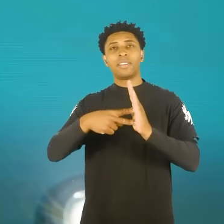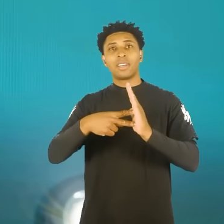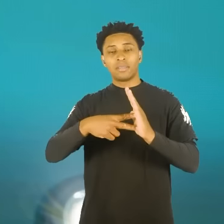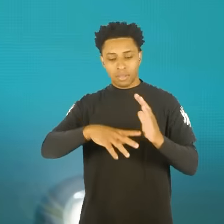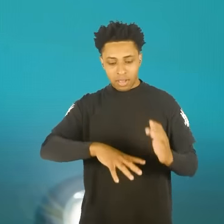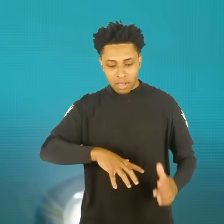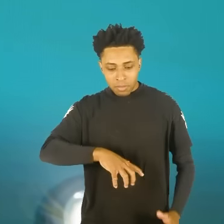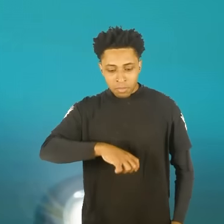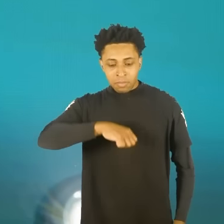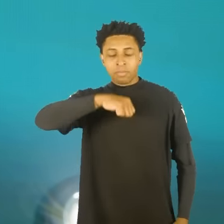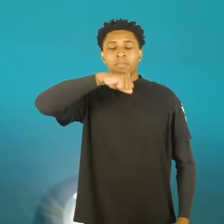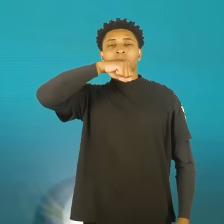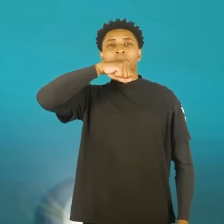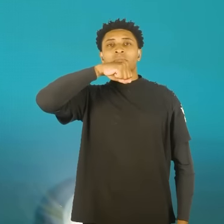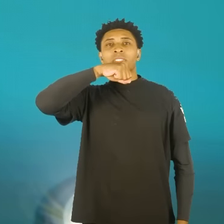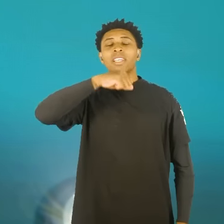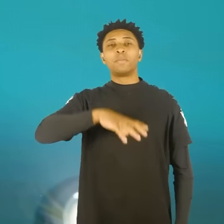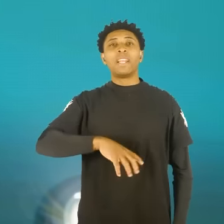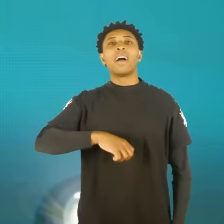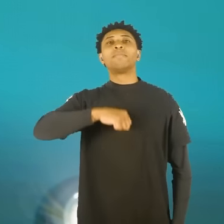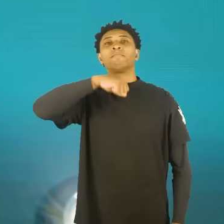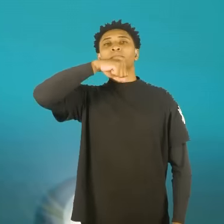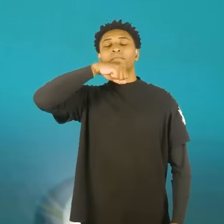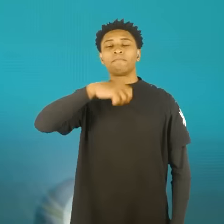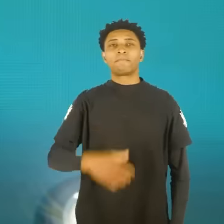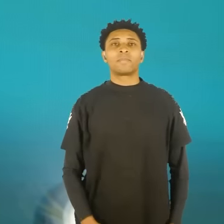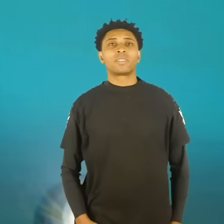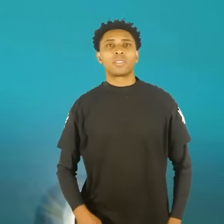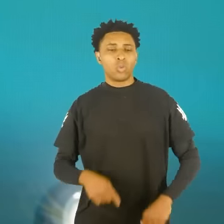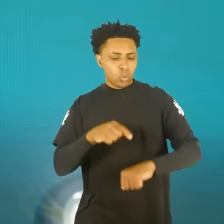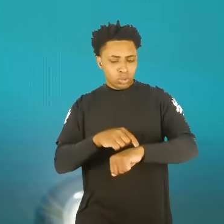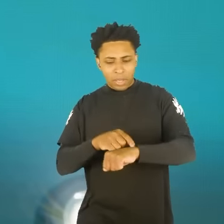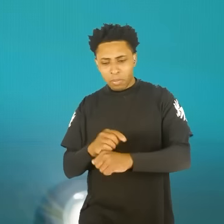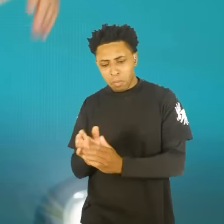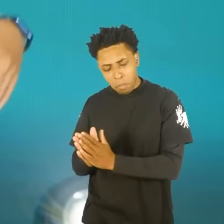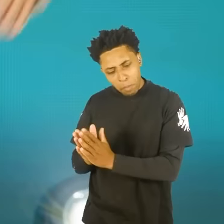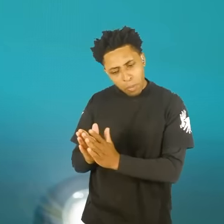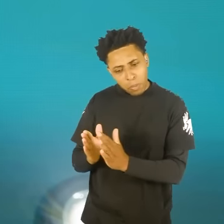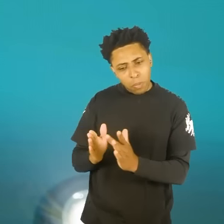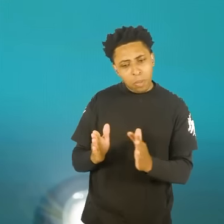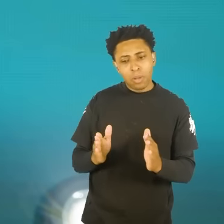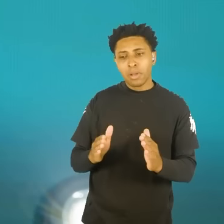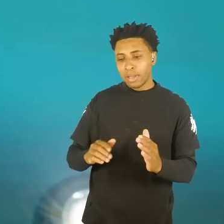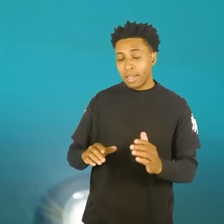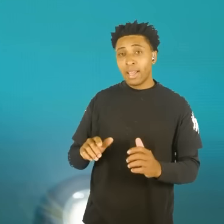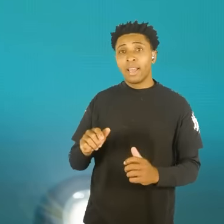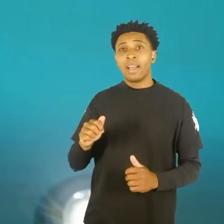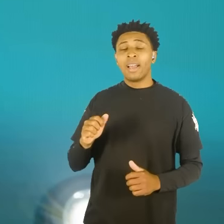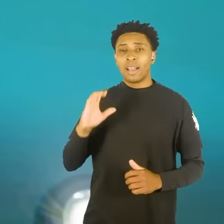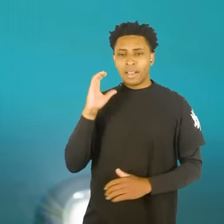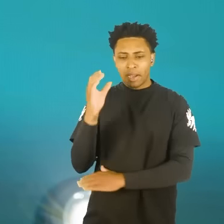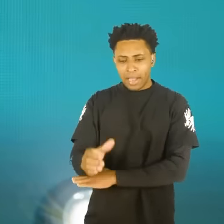no original. O que significa? Respiração. Bom, o tempo passa, o Caim cresce, o